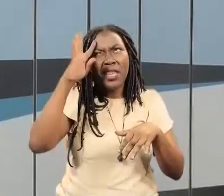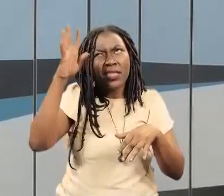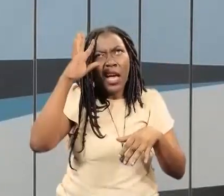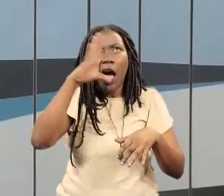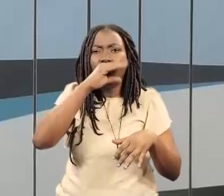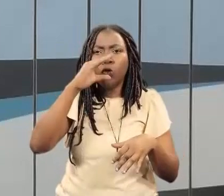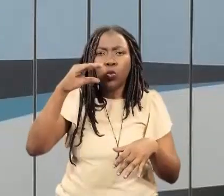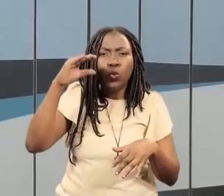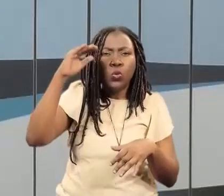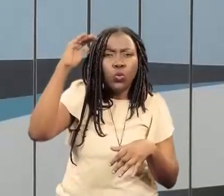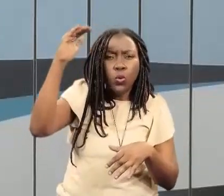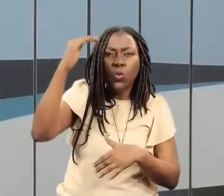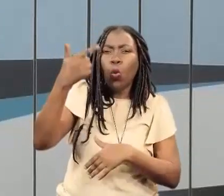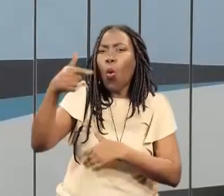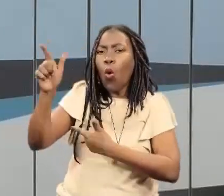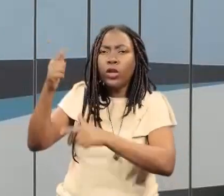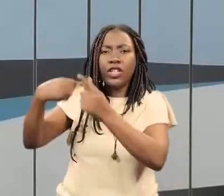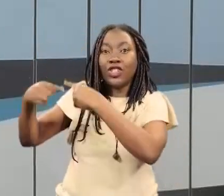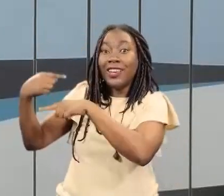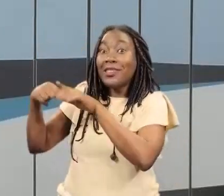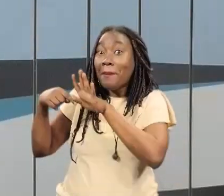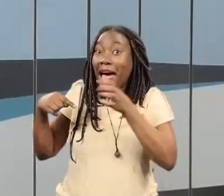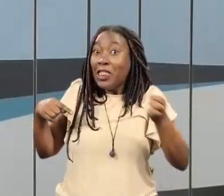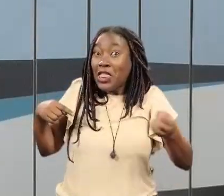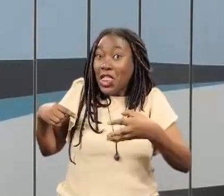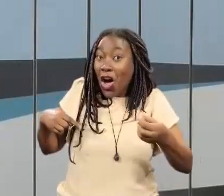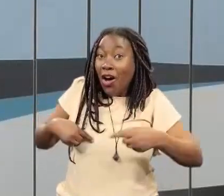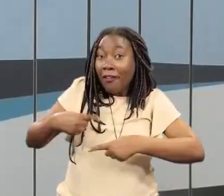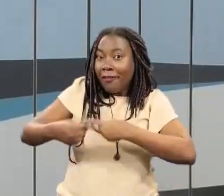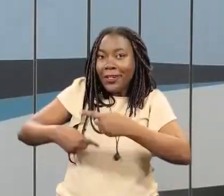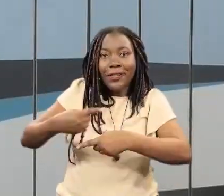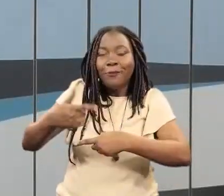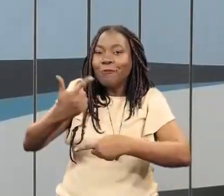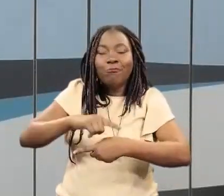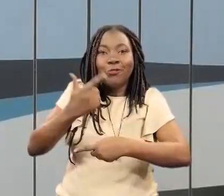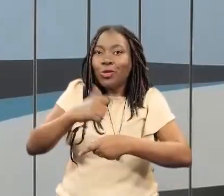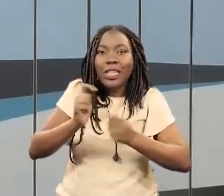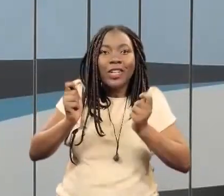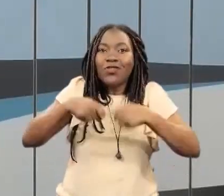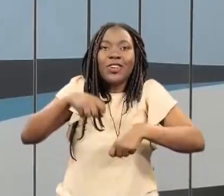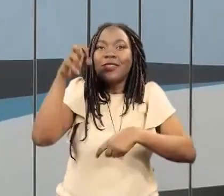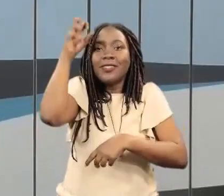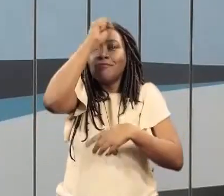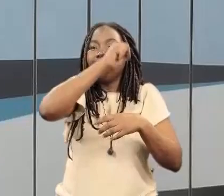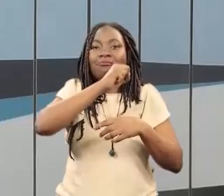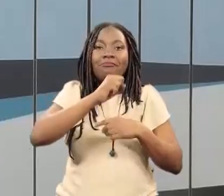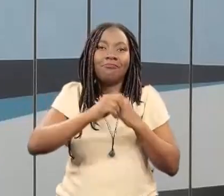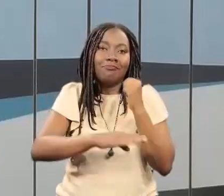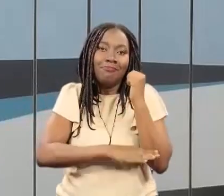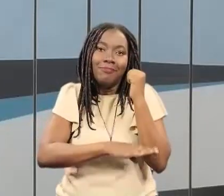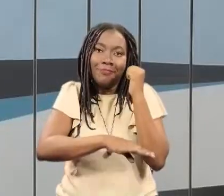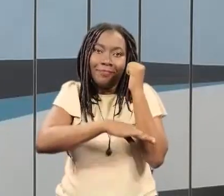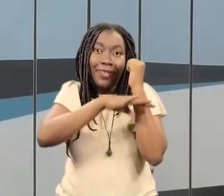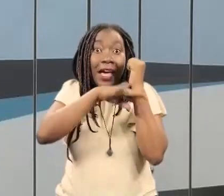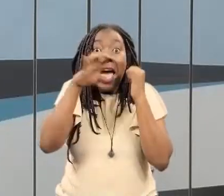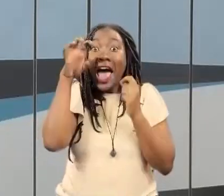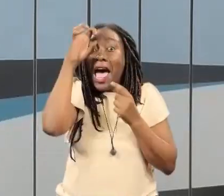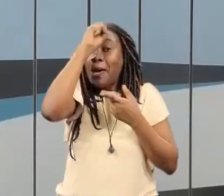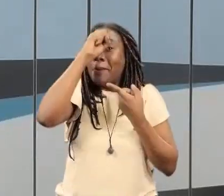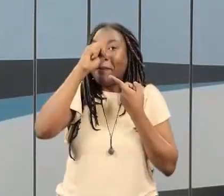outras gerações, mas eu acho que essas novas gerações, elas não estão tendo a chance de aprender, né? Aprender.